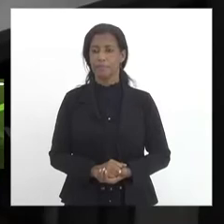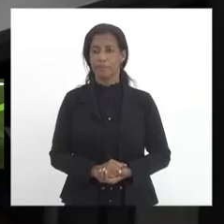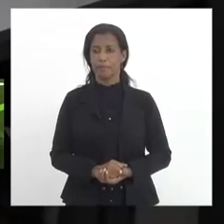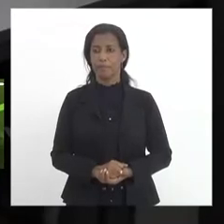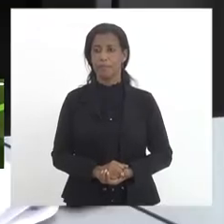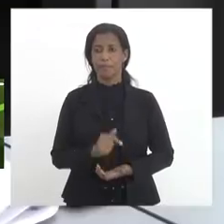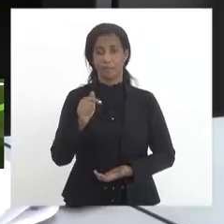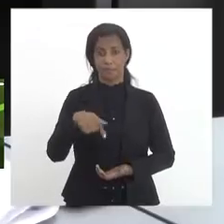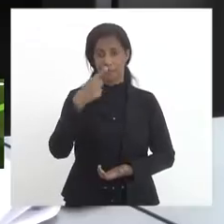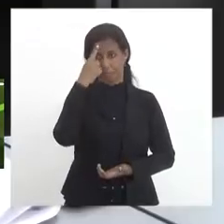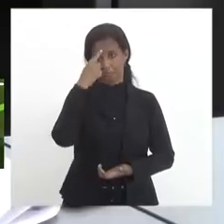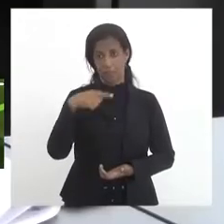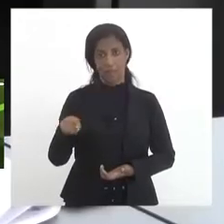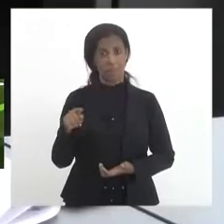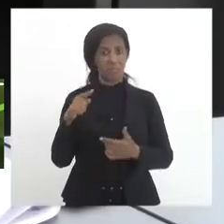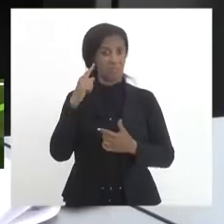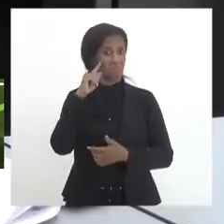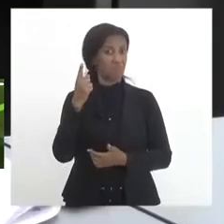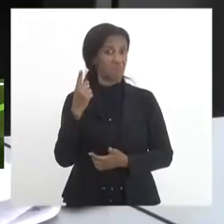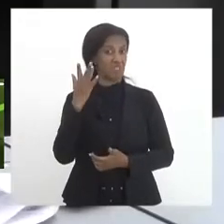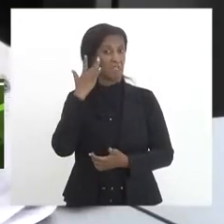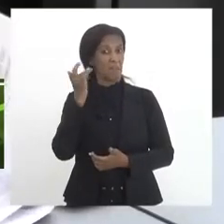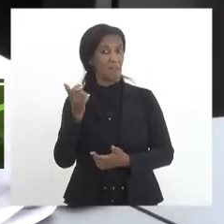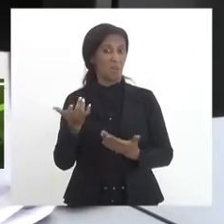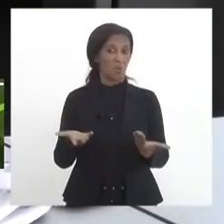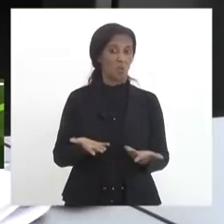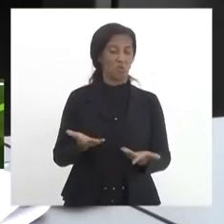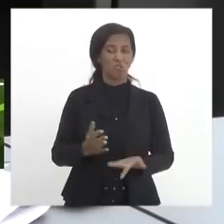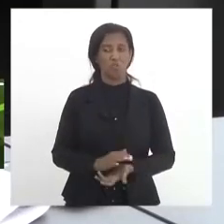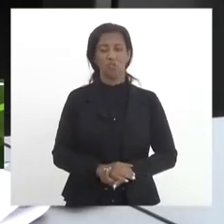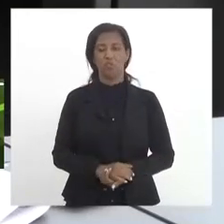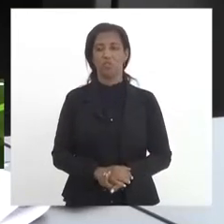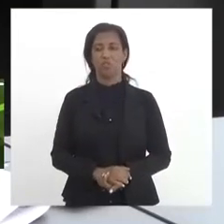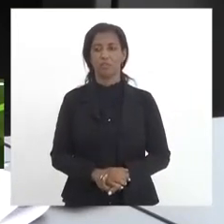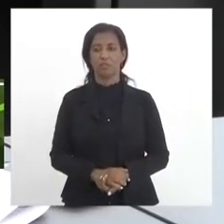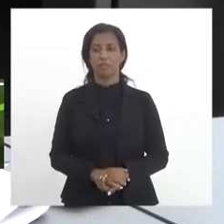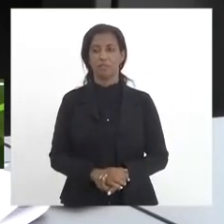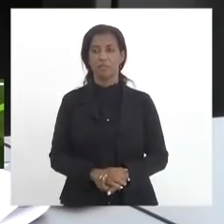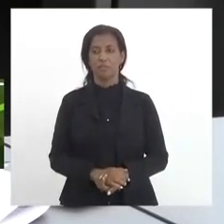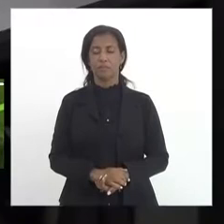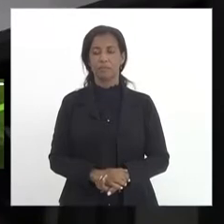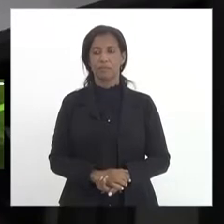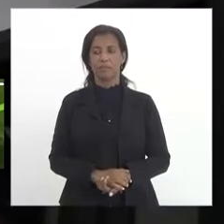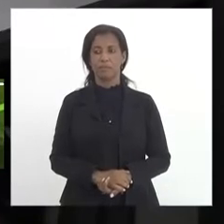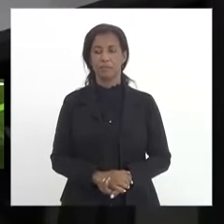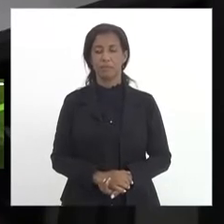Dessa semana, não sei se é amanhã. Deve ser, se é hoje ou amanhã, mas que está na pauta. Tá. Não me lembro.